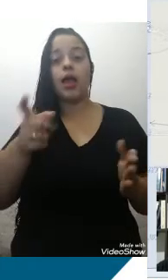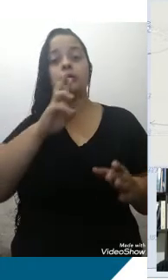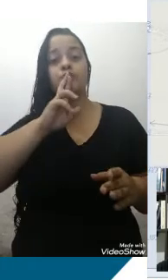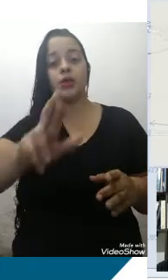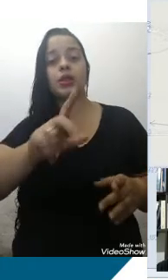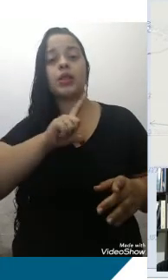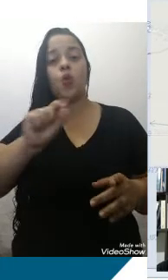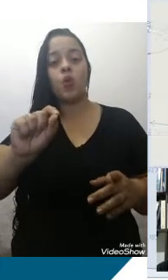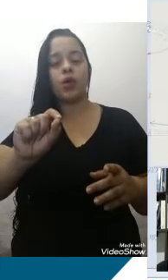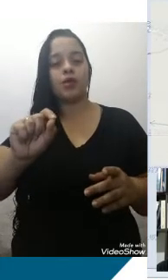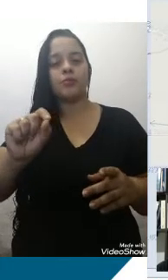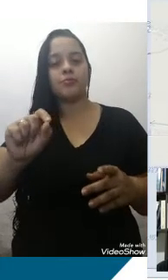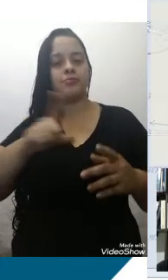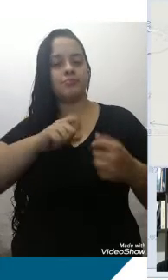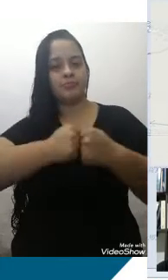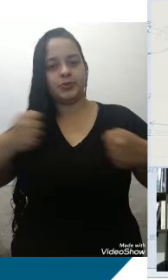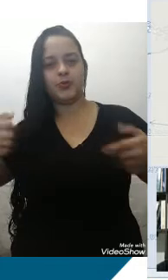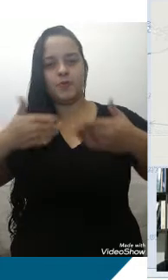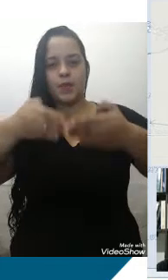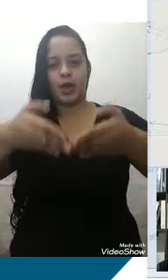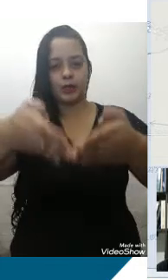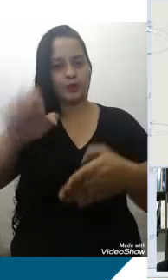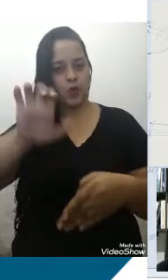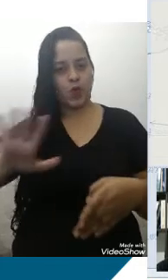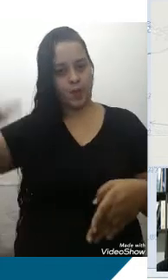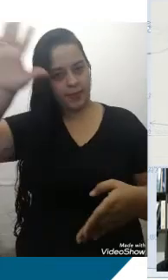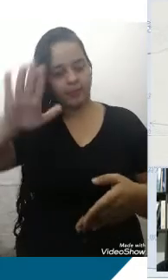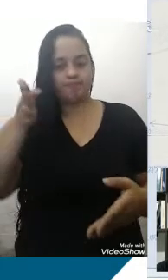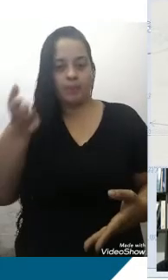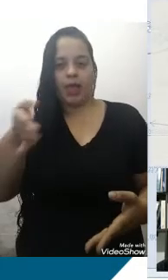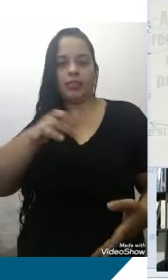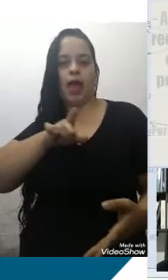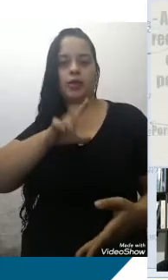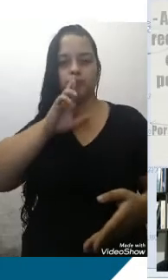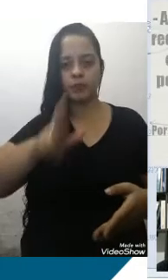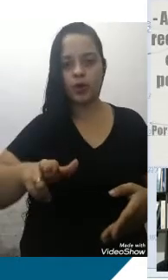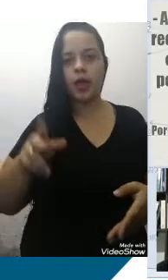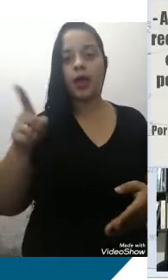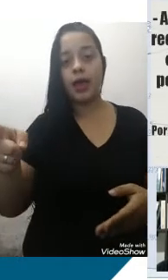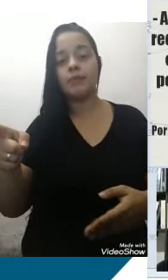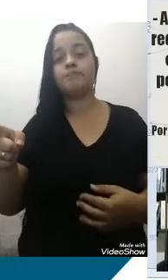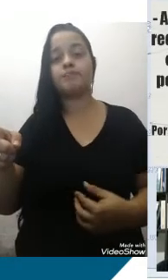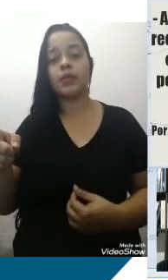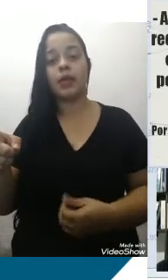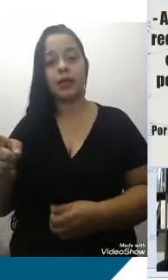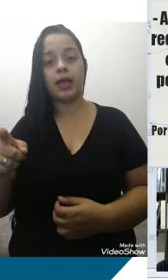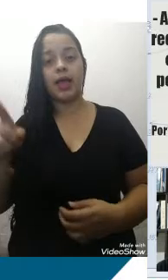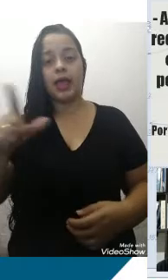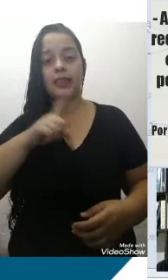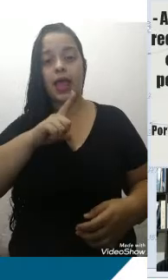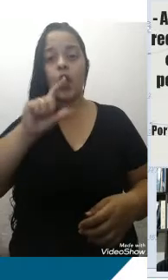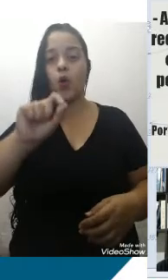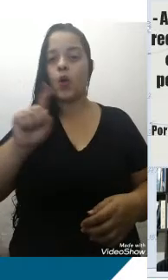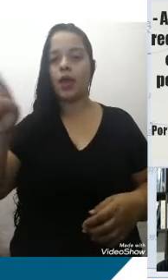expansão marítima europeia. Esse processo, vamos relembrar, se configurou num alargamento